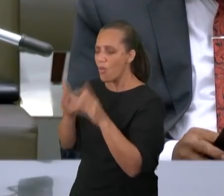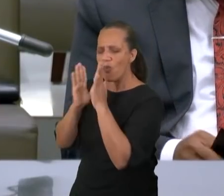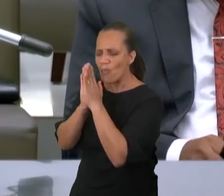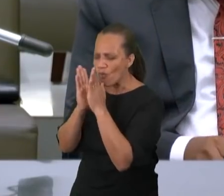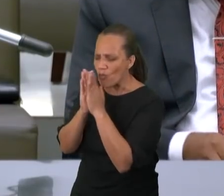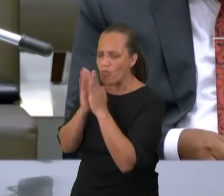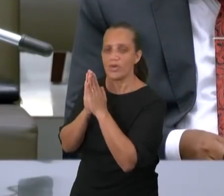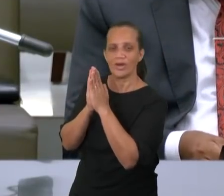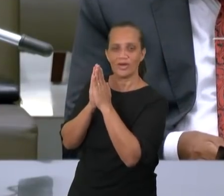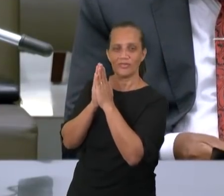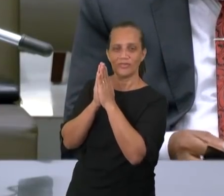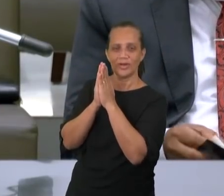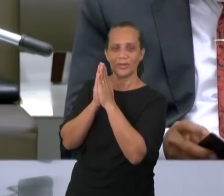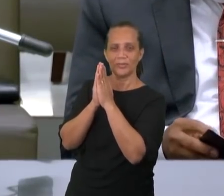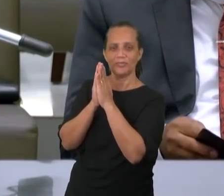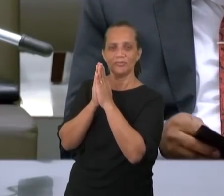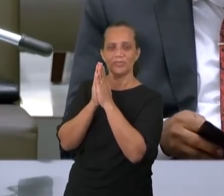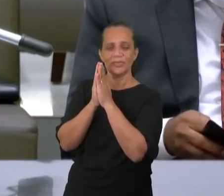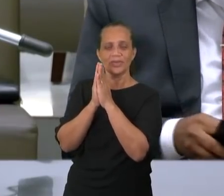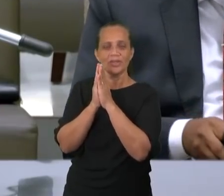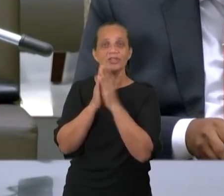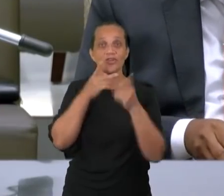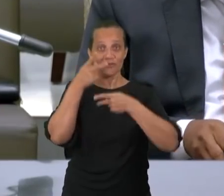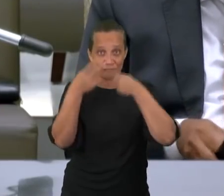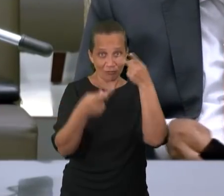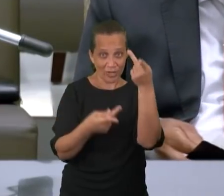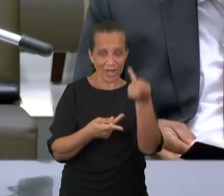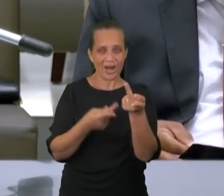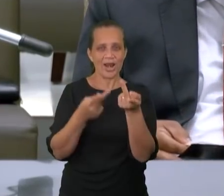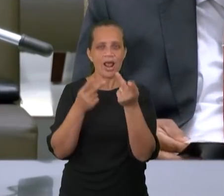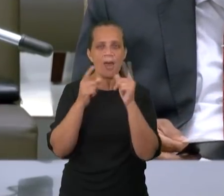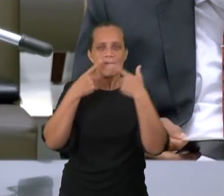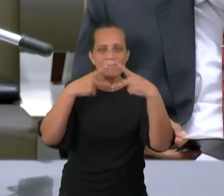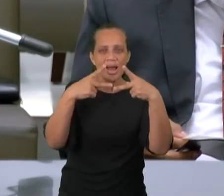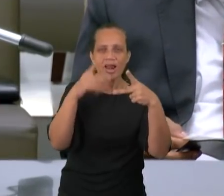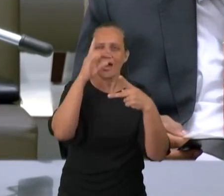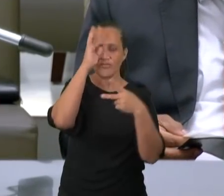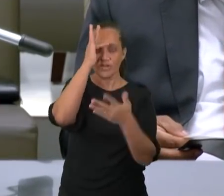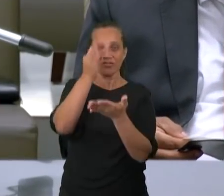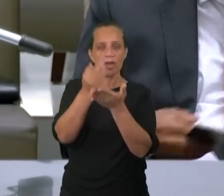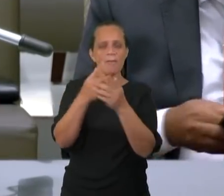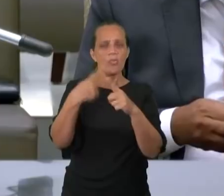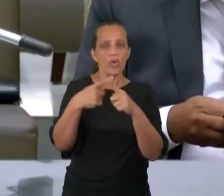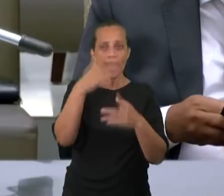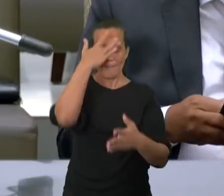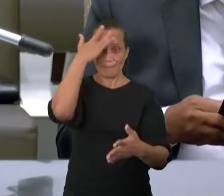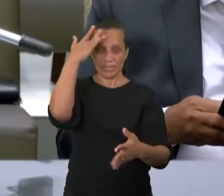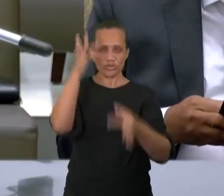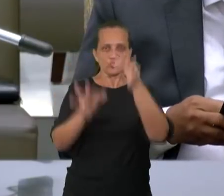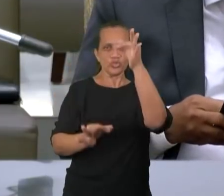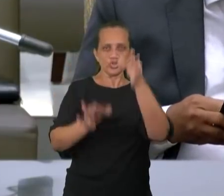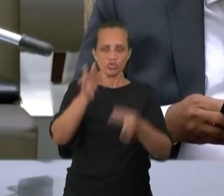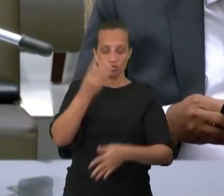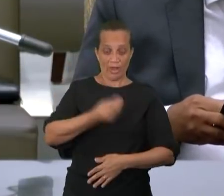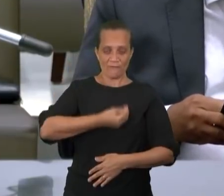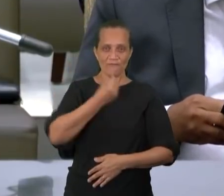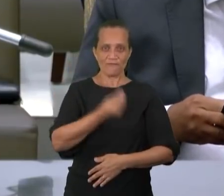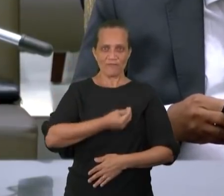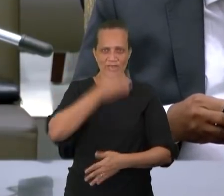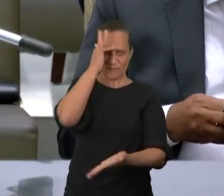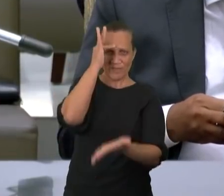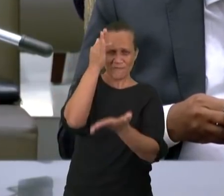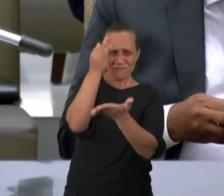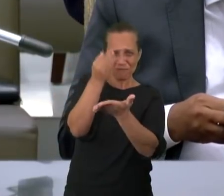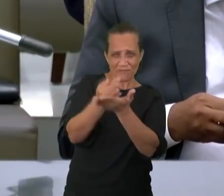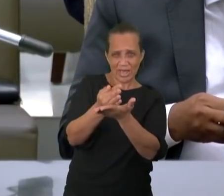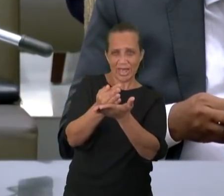E vou me sentar aqui, liberando uma palavra de fé sobre a tua vida, porque o justo vive por fé, não é por vista. Se você é crente,